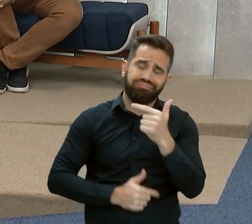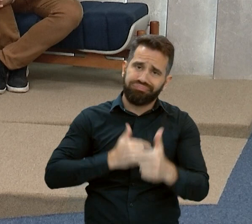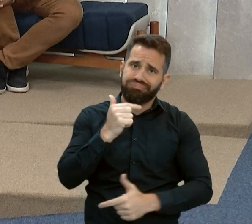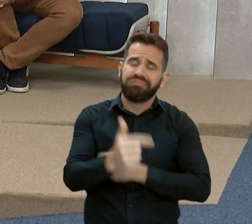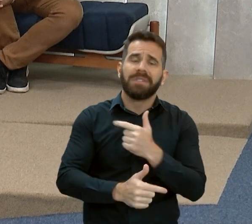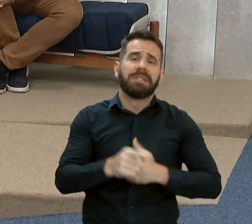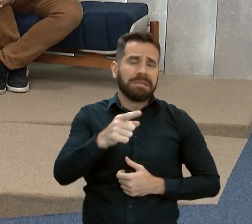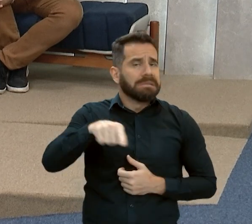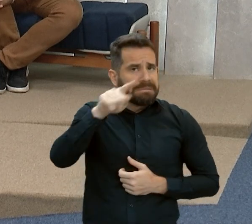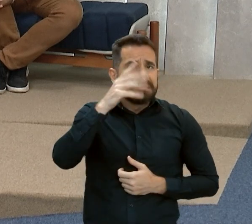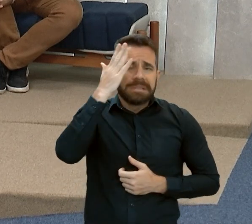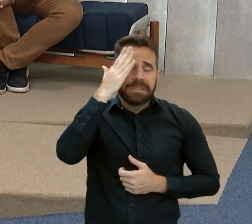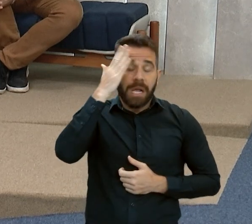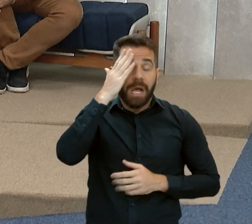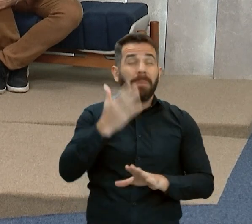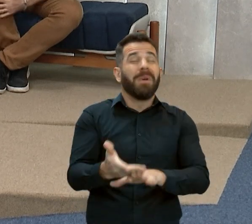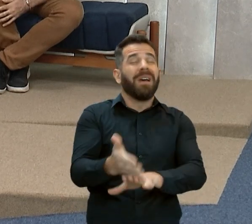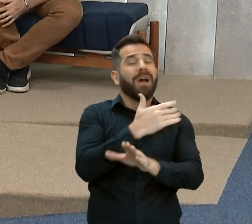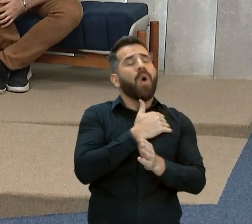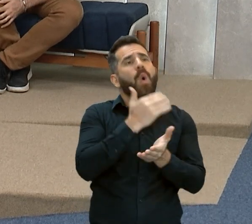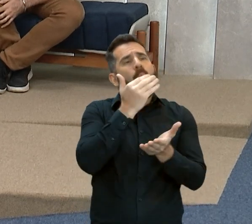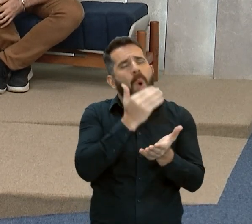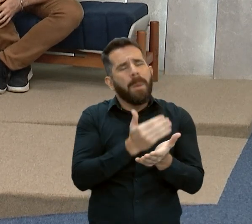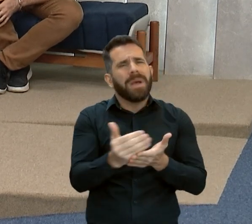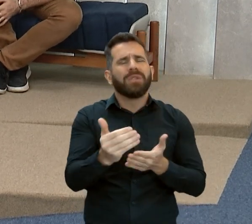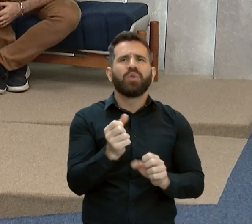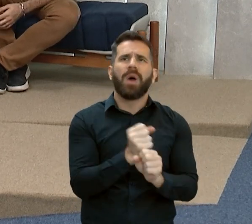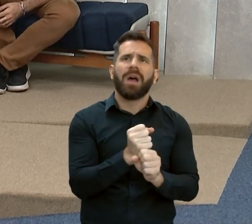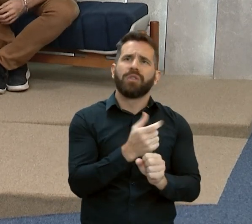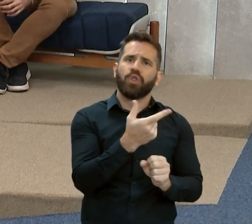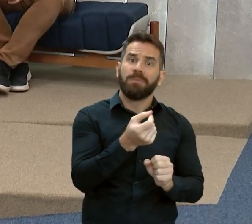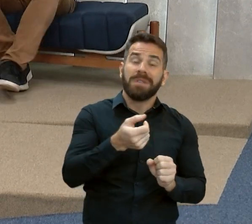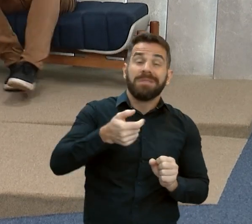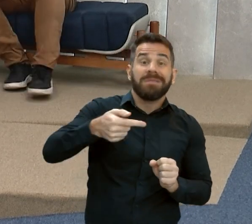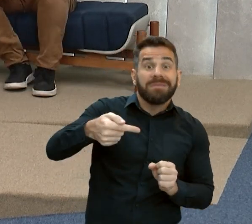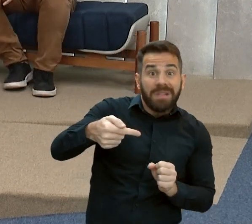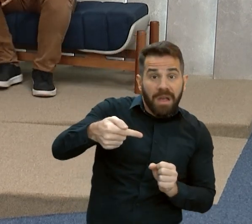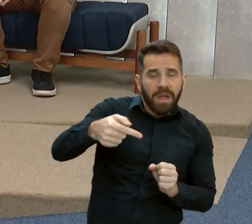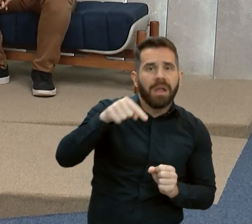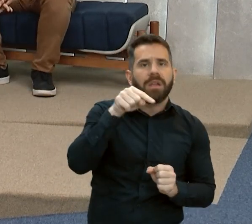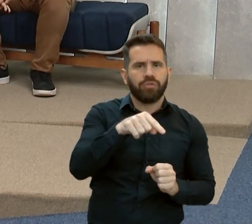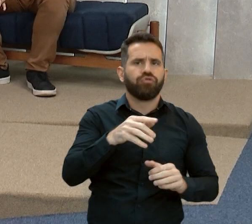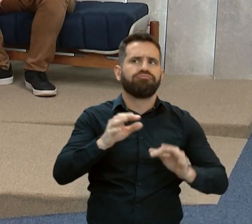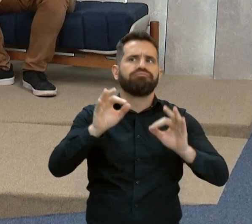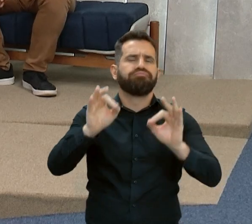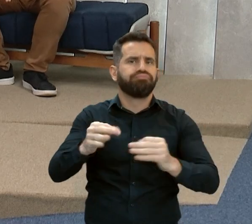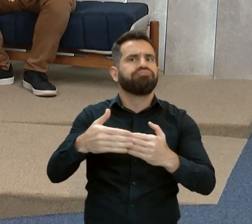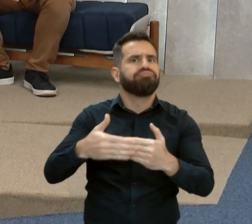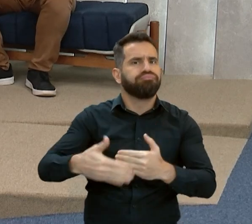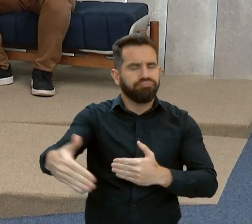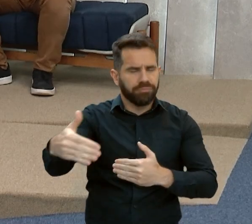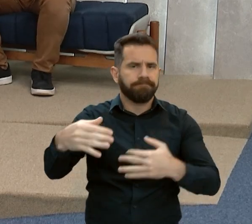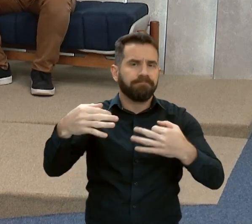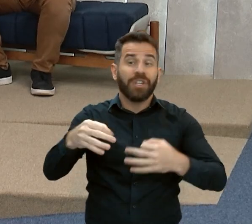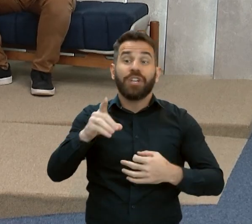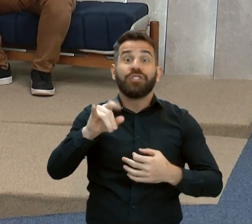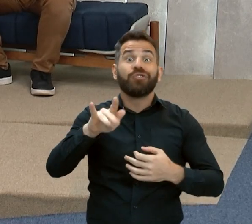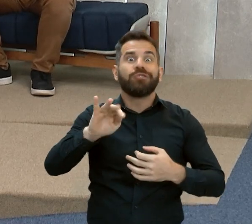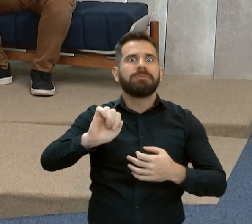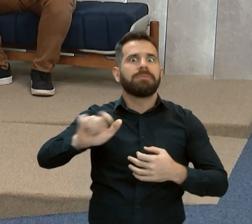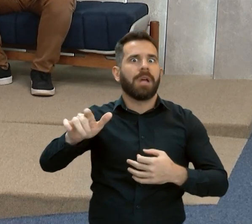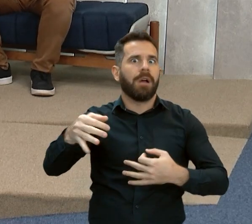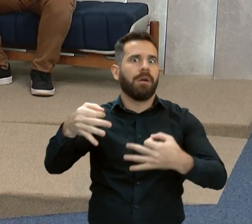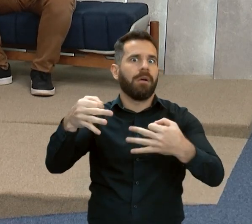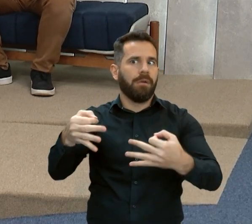quando a gente começou, 2007, que a televisão digital já estava definida. Então a